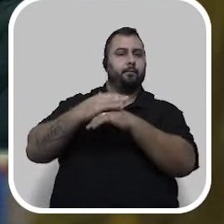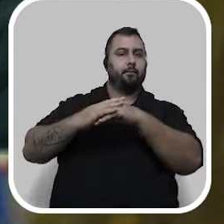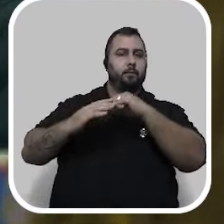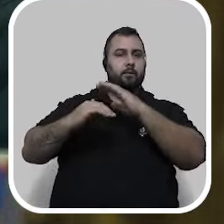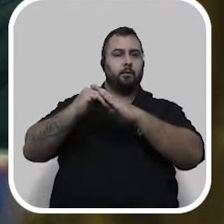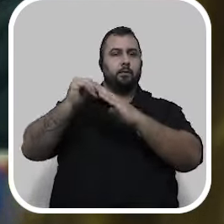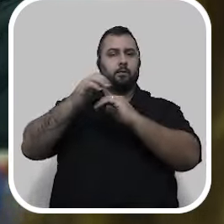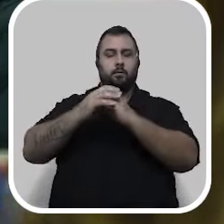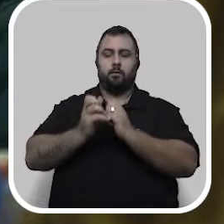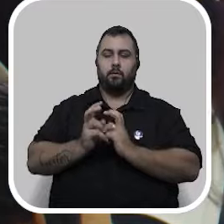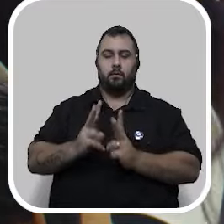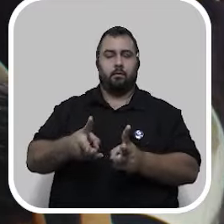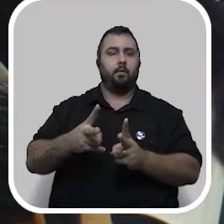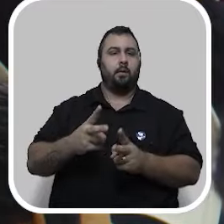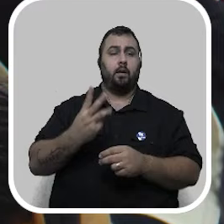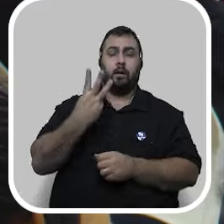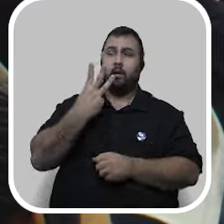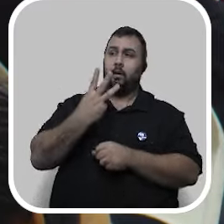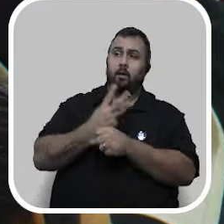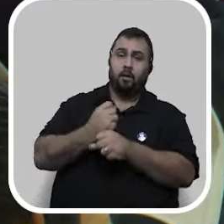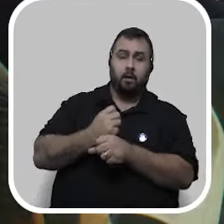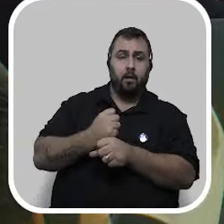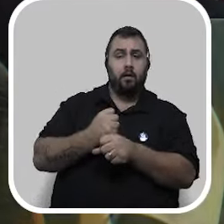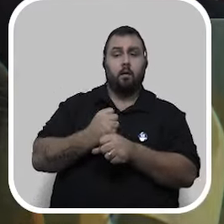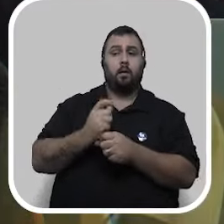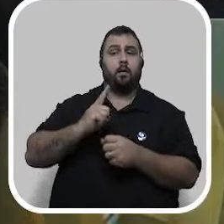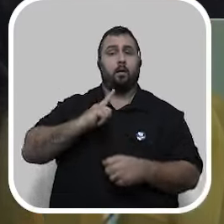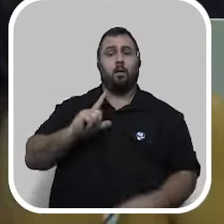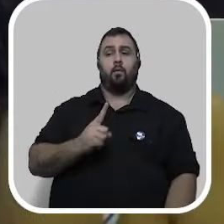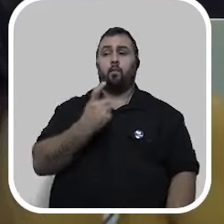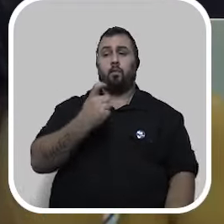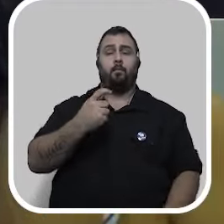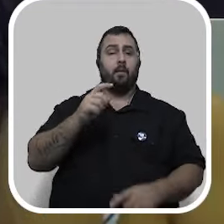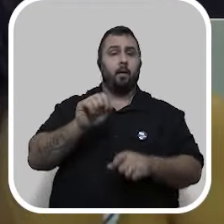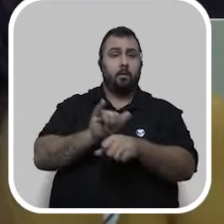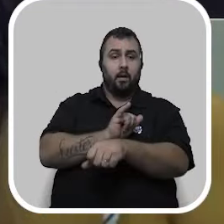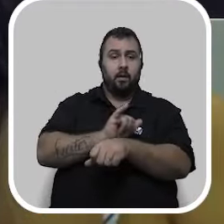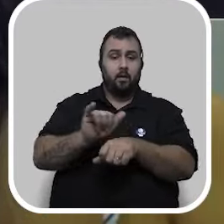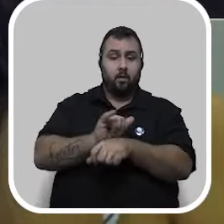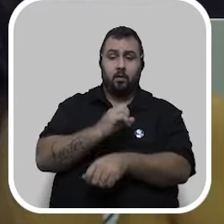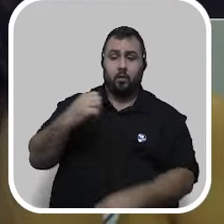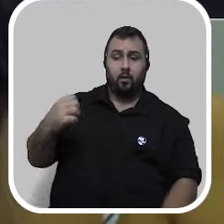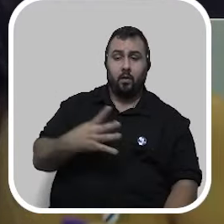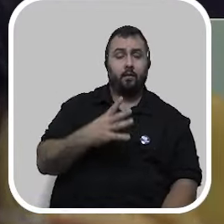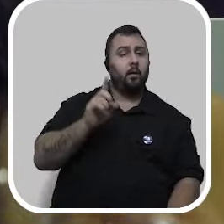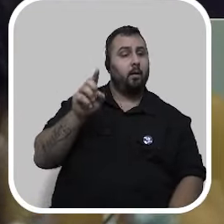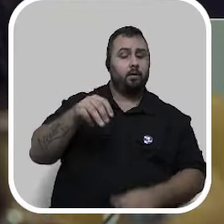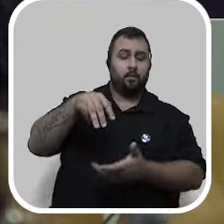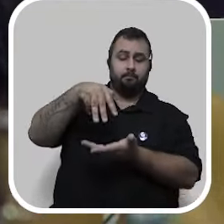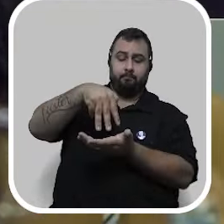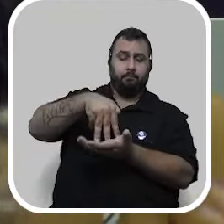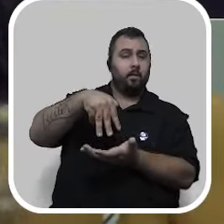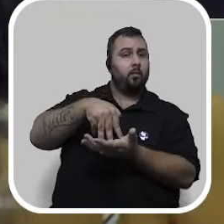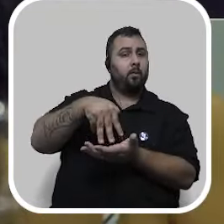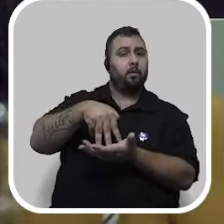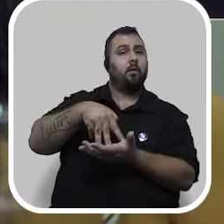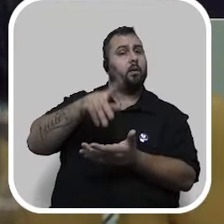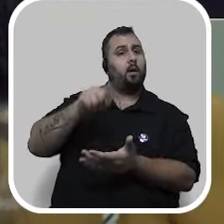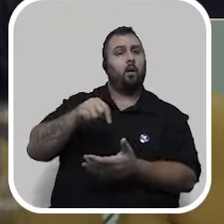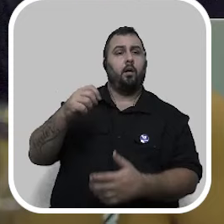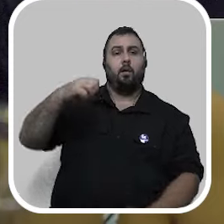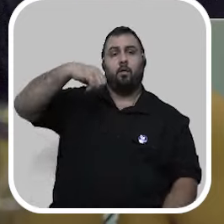são do anos três que nós temos uma ferramenta nova na Marquez de Sapucaí que é iluminação então cada vez mais a gente